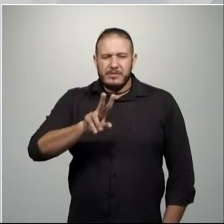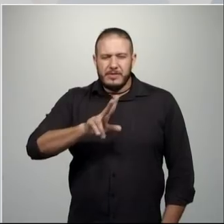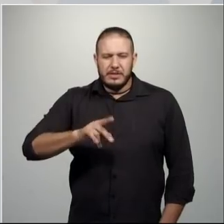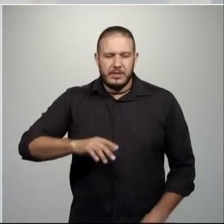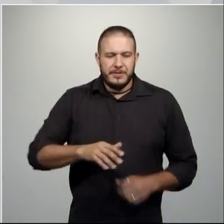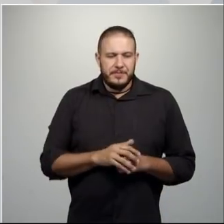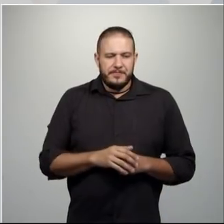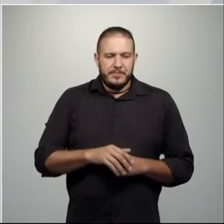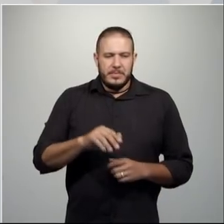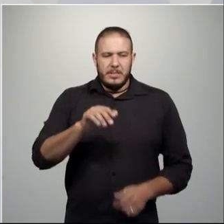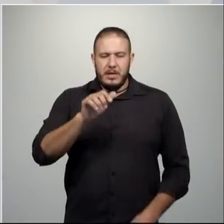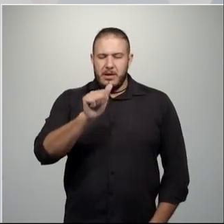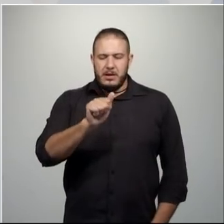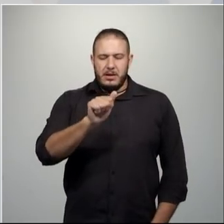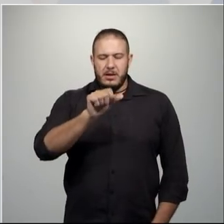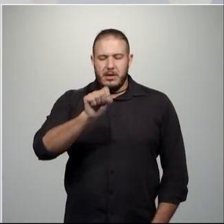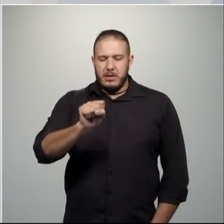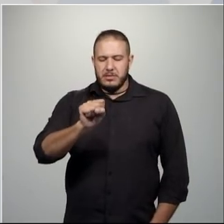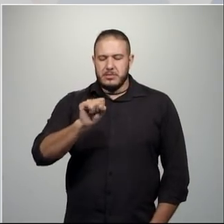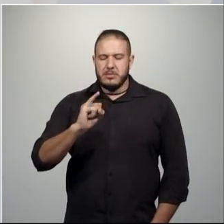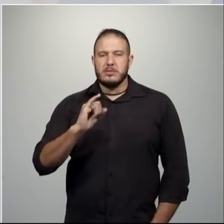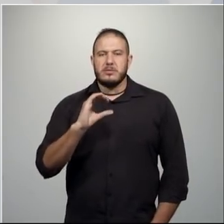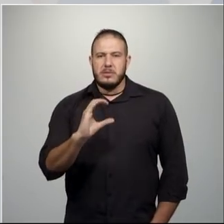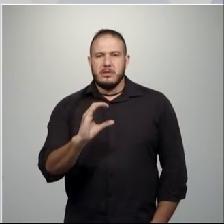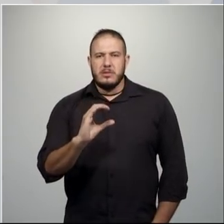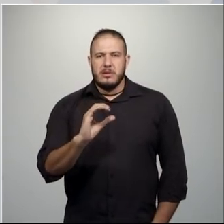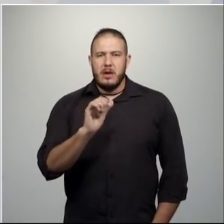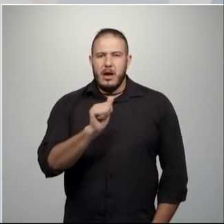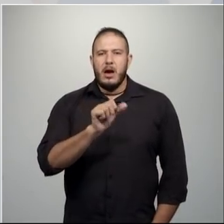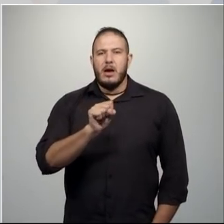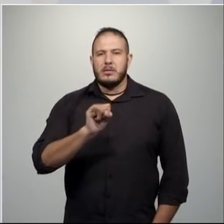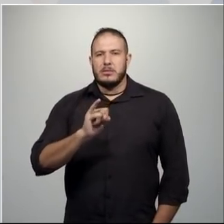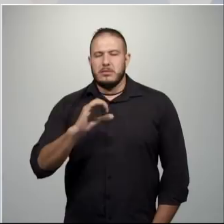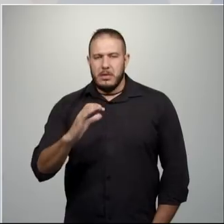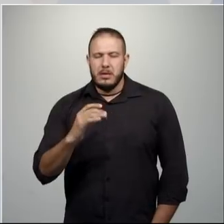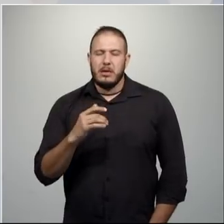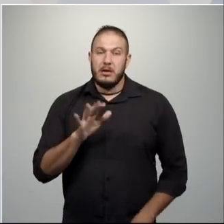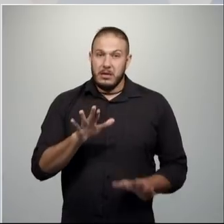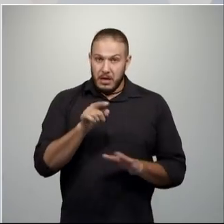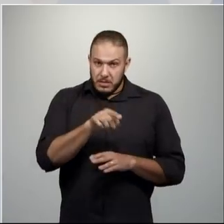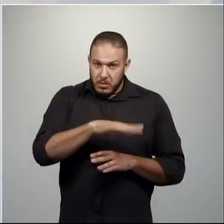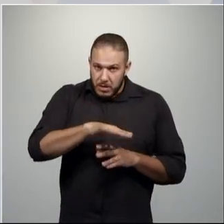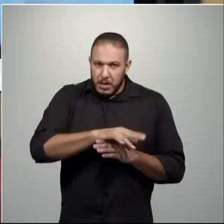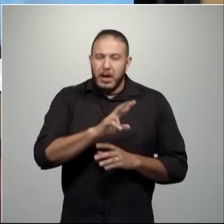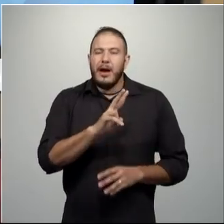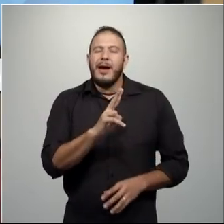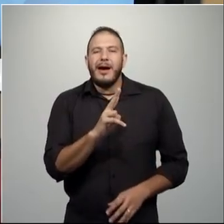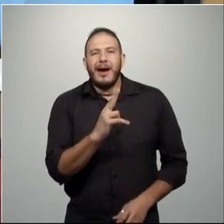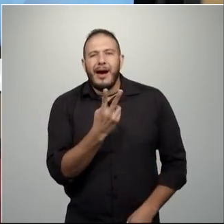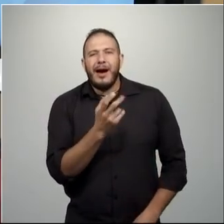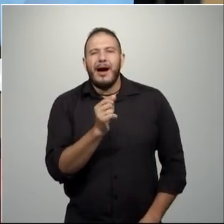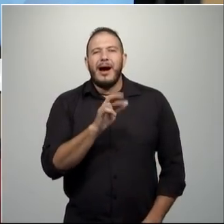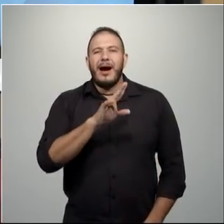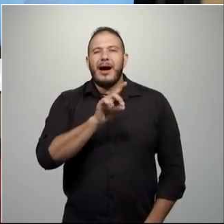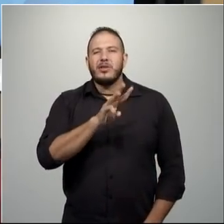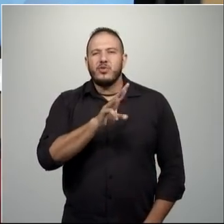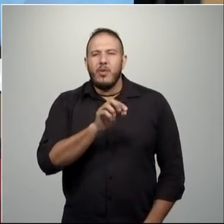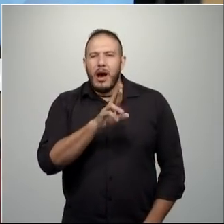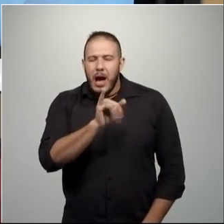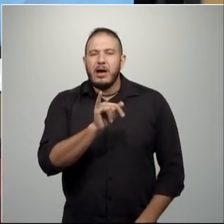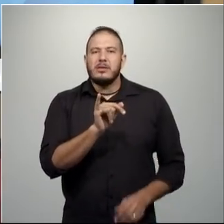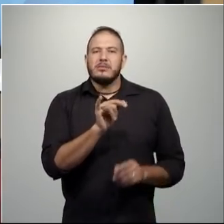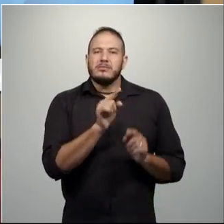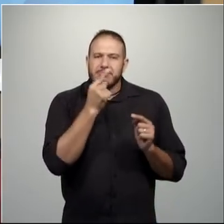s e se aqueçam hardwares dedicados eles são construídos para